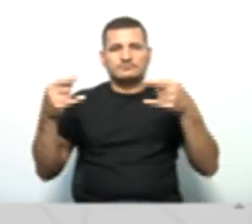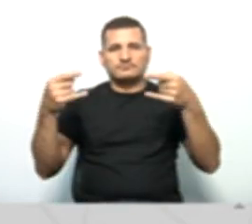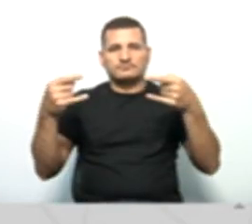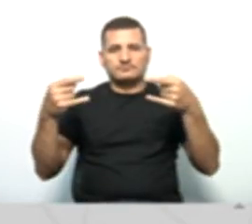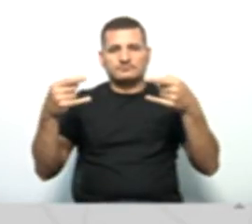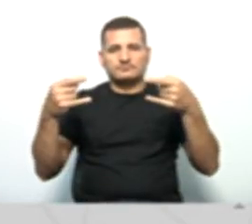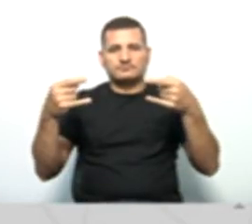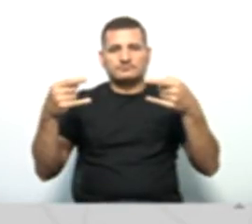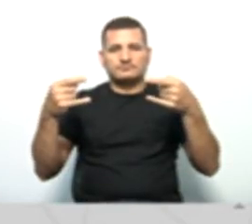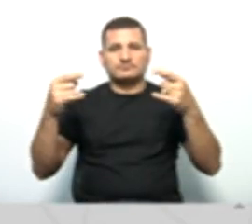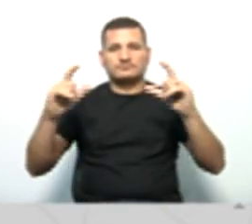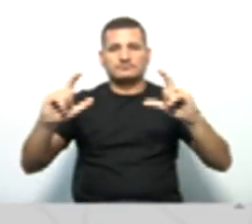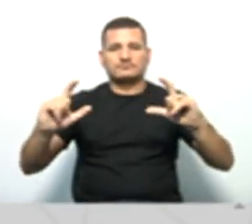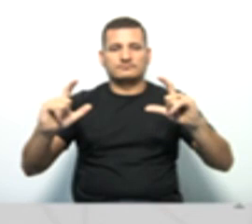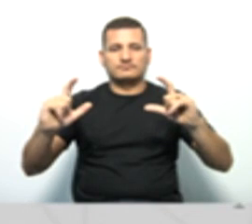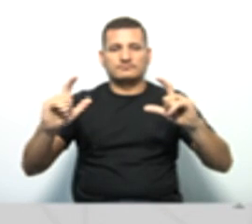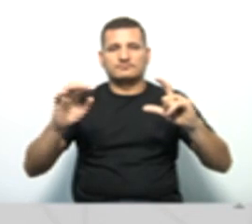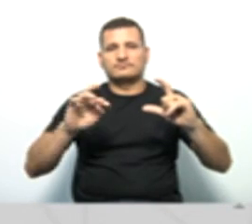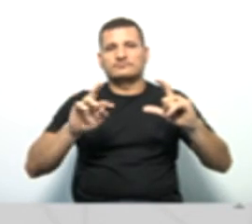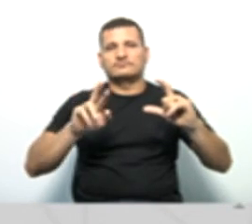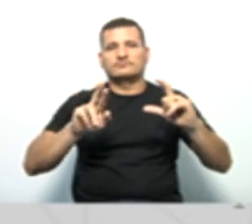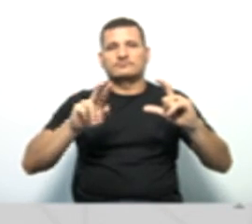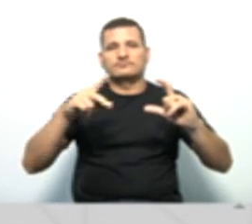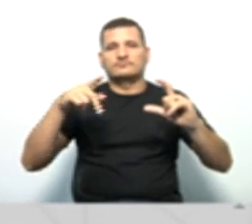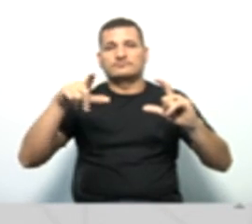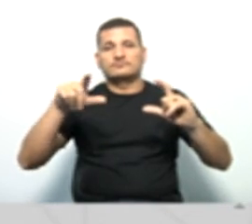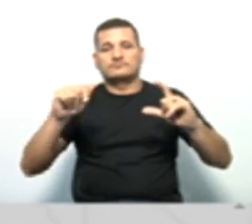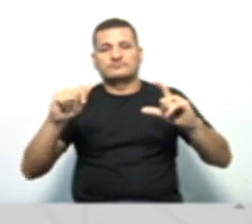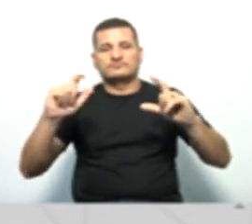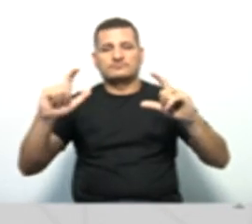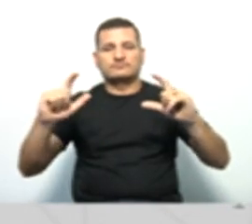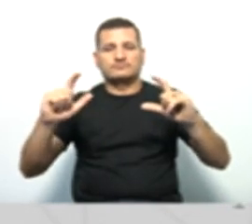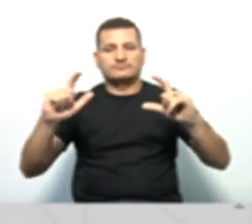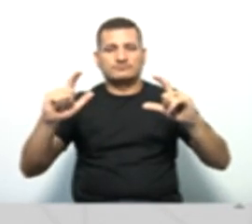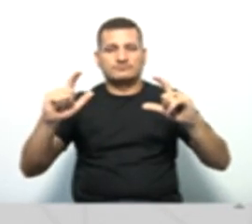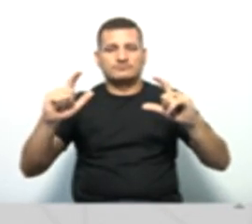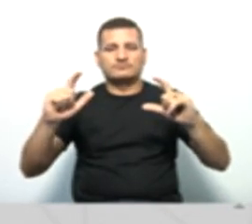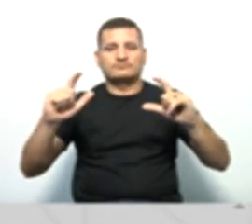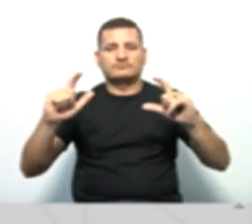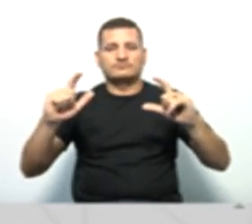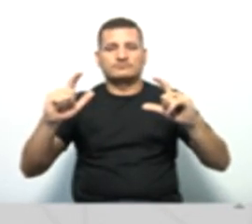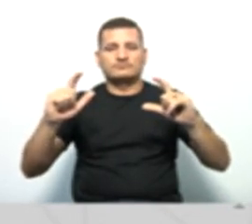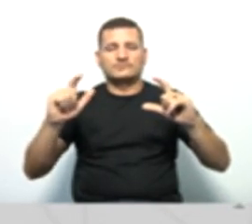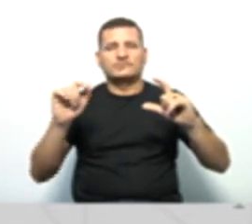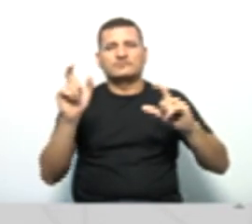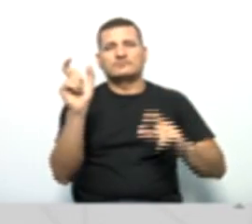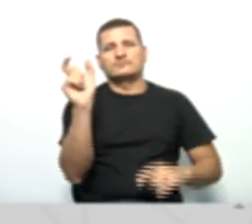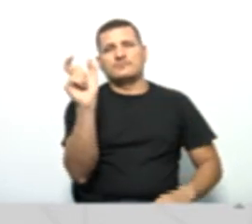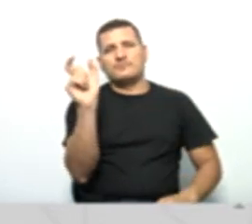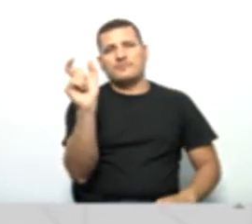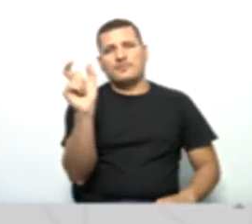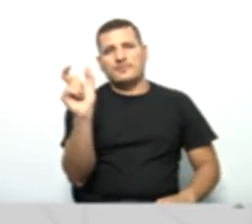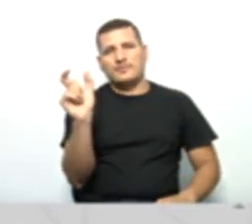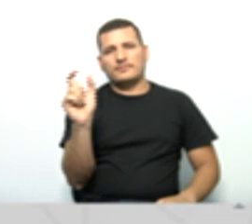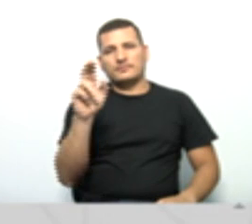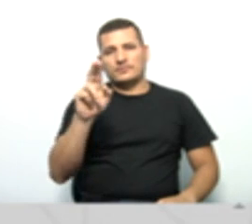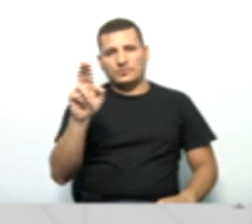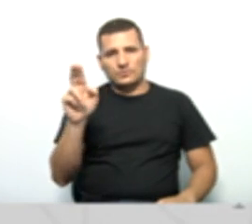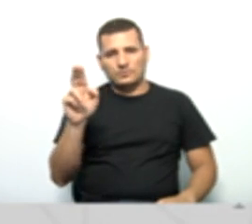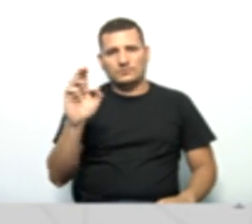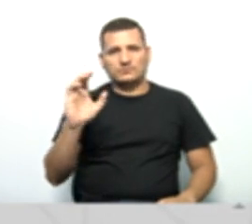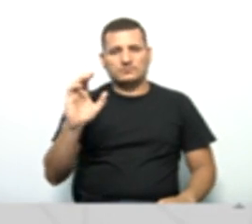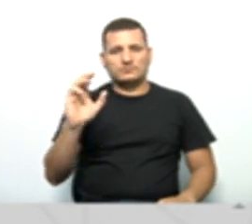tupla. Aqui, tá vendo? Aqui, ó. Olha, tá tudo recebendo um valor, tá vendo? Isso são tudo exemplos de listas